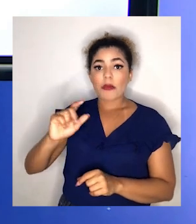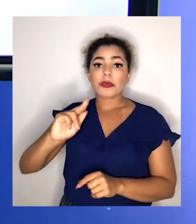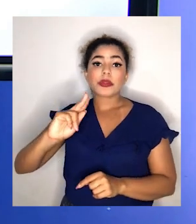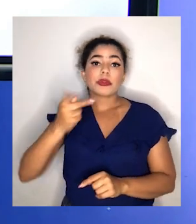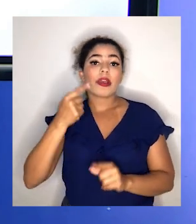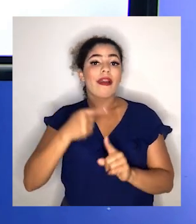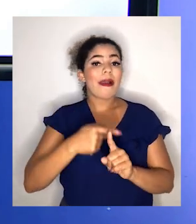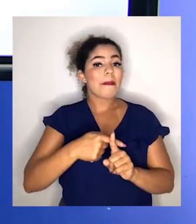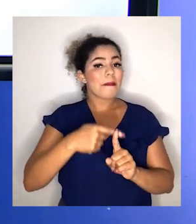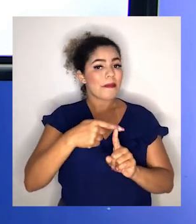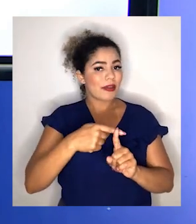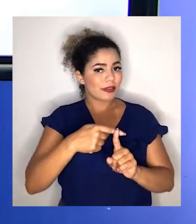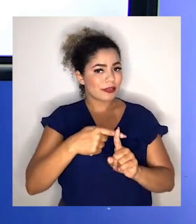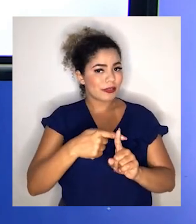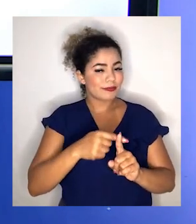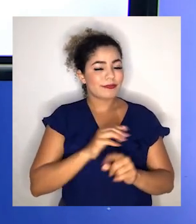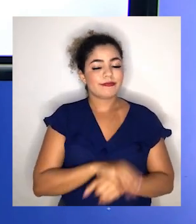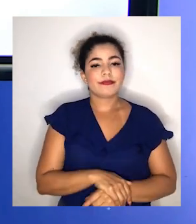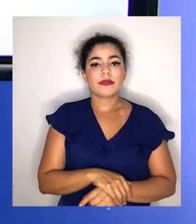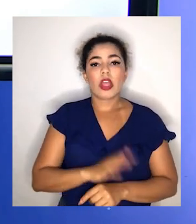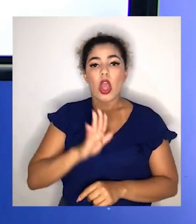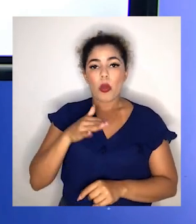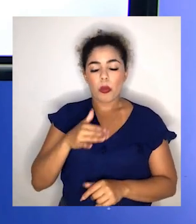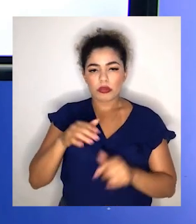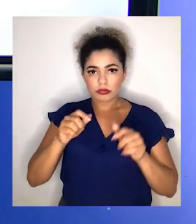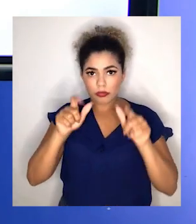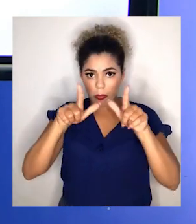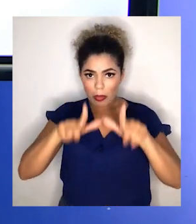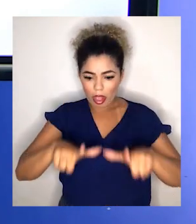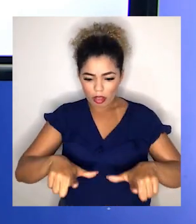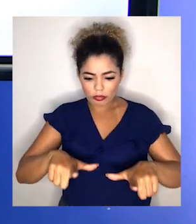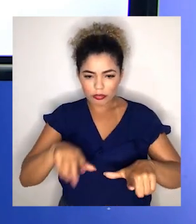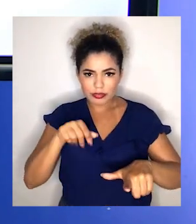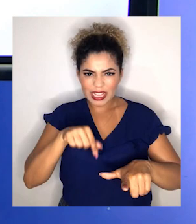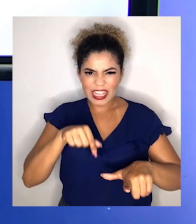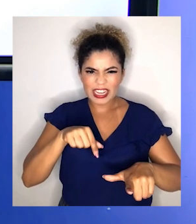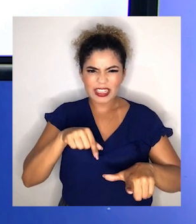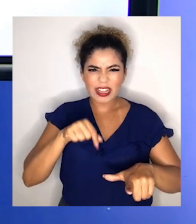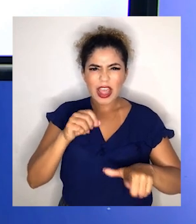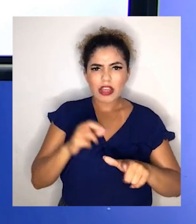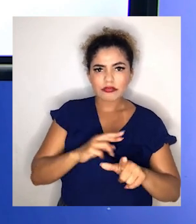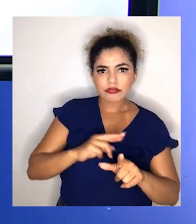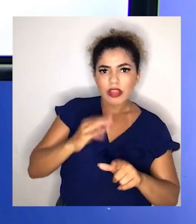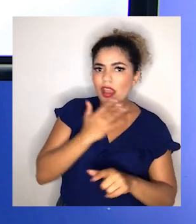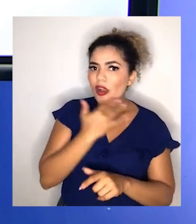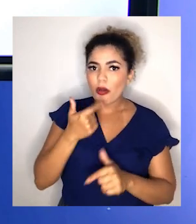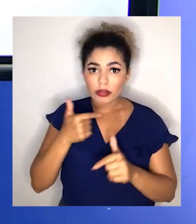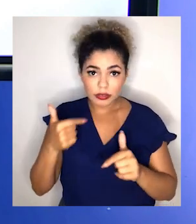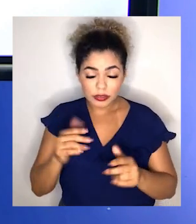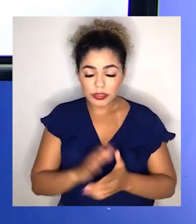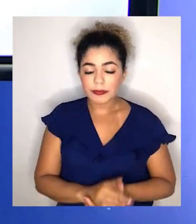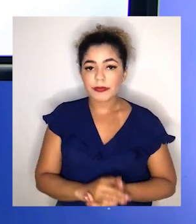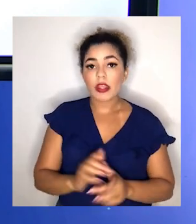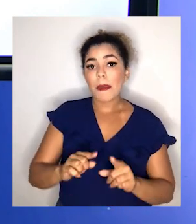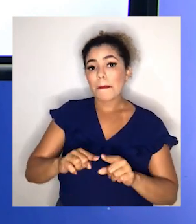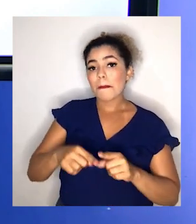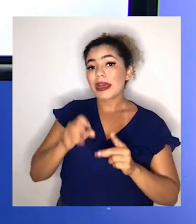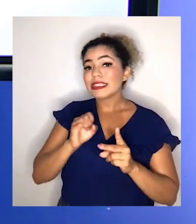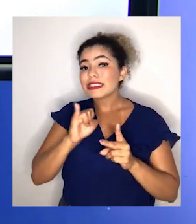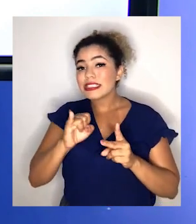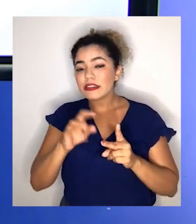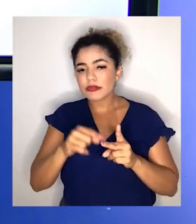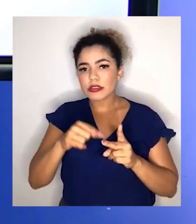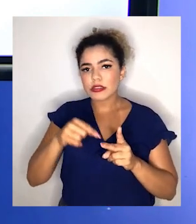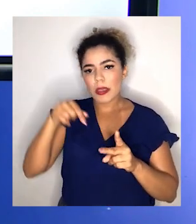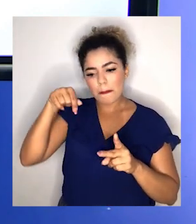do H+ que se desloca. Então, a fenolftaleína, quando mergulhada numa substância ácida, ela fica totalmente incolor. Já se